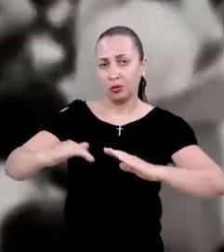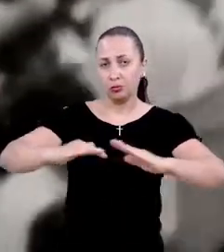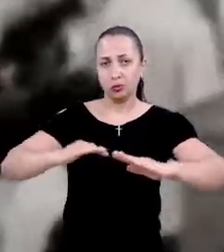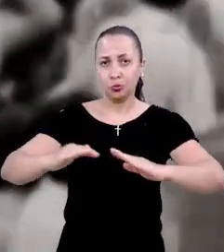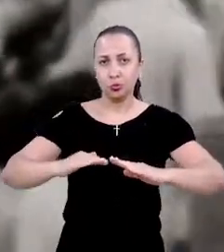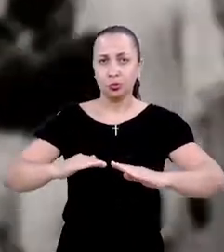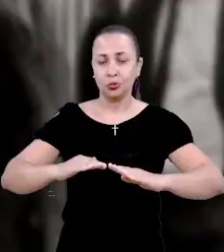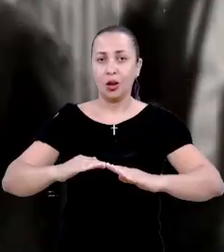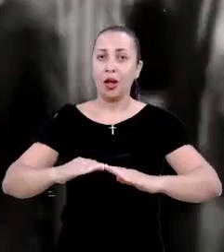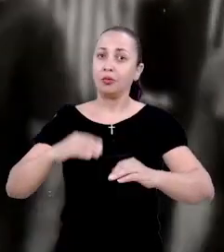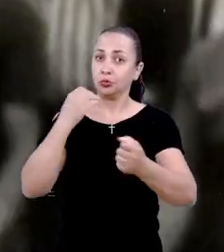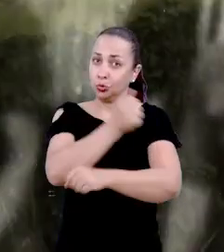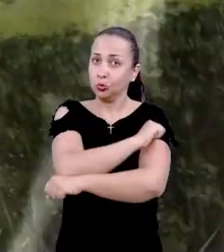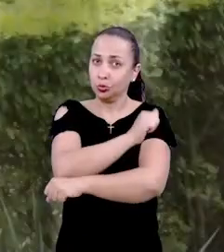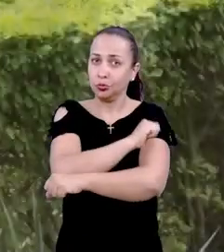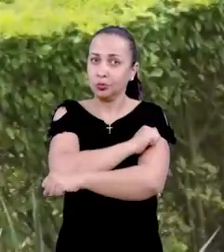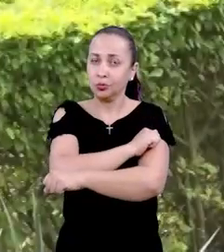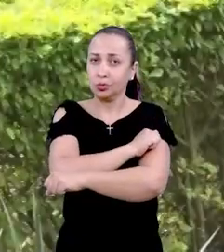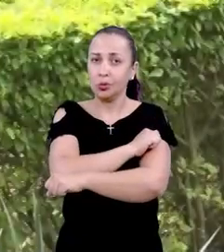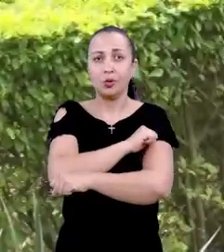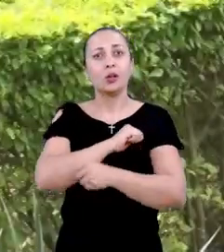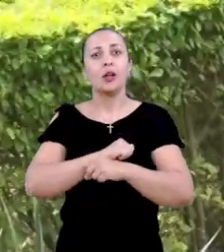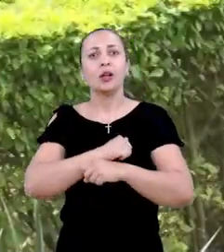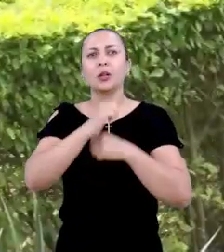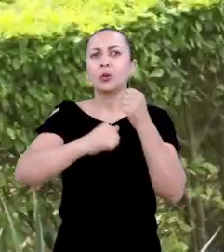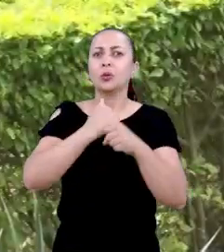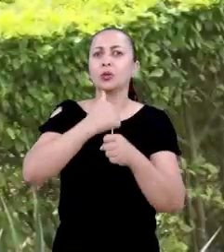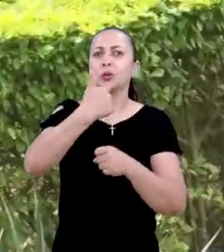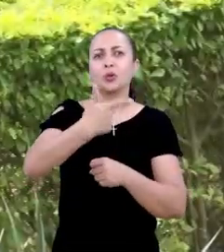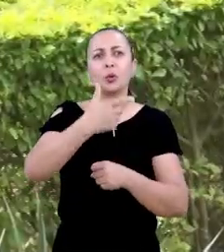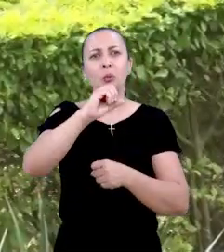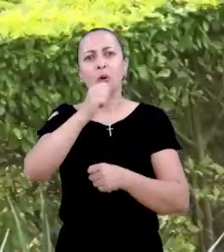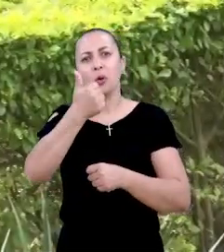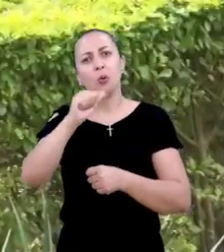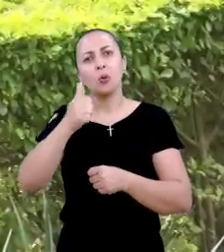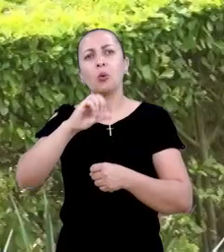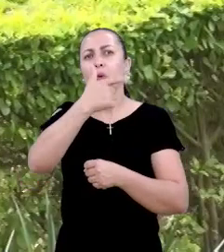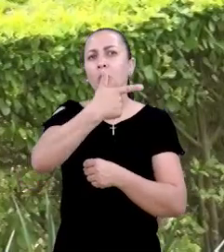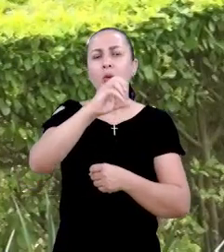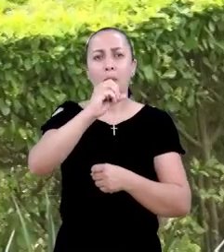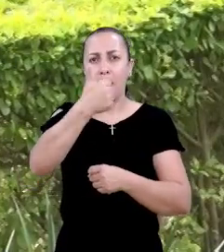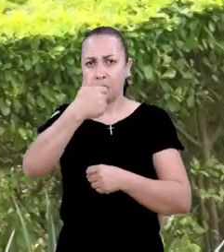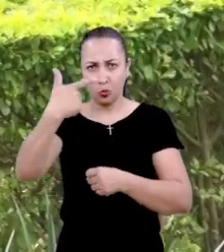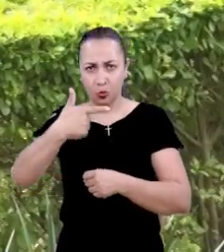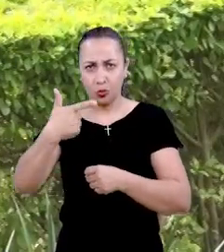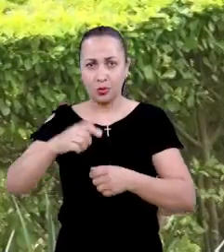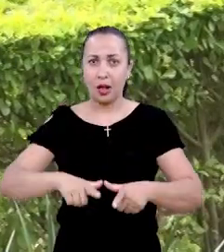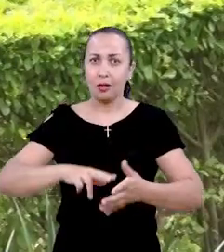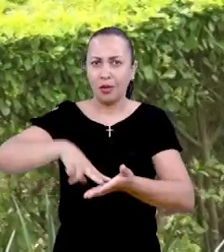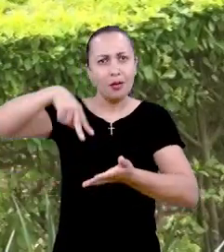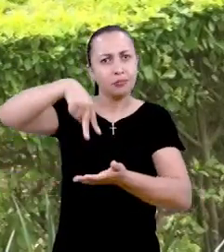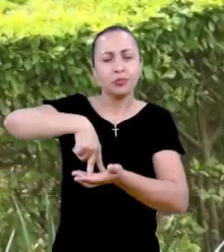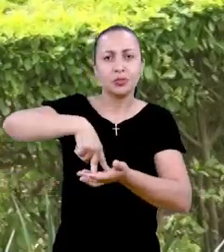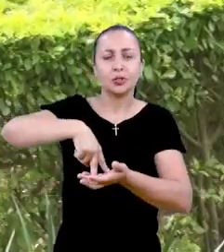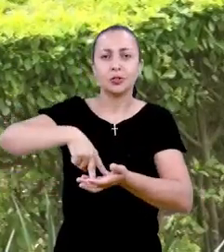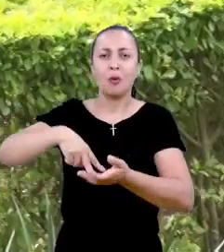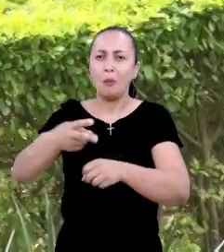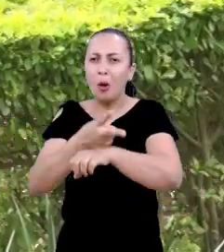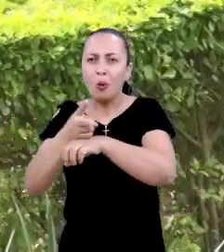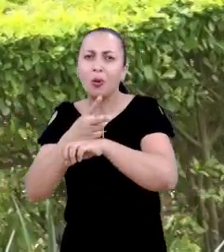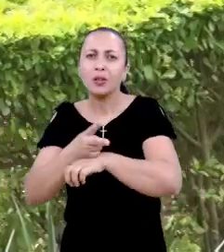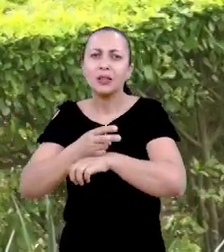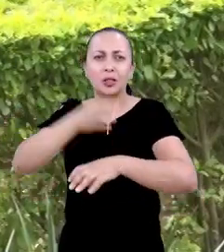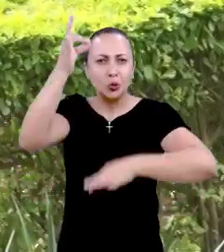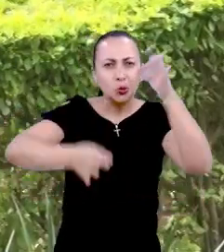Eu fui militante do movimento estudantil do Levante Popular da Juventude. E no ano de 2011, 2012, o Levante se envolveu de uma maneira